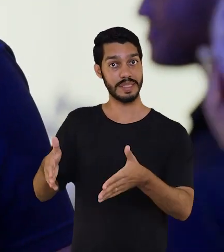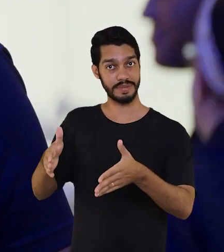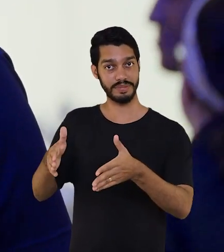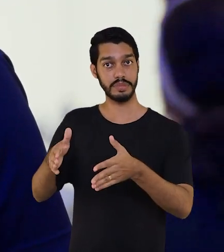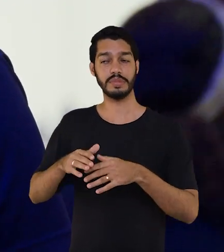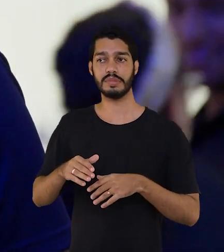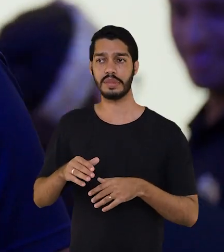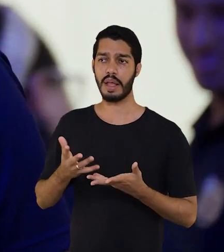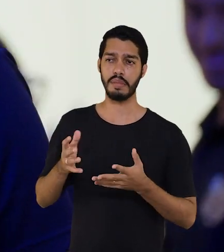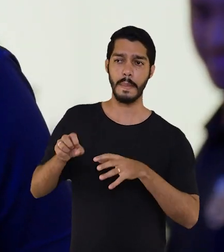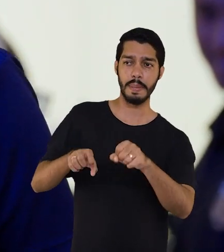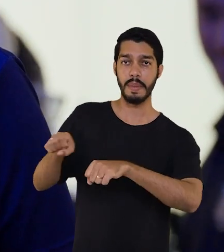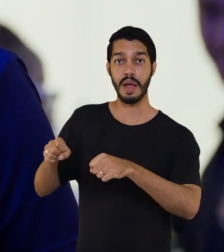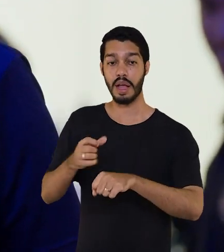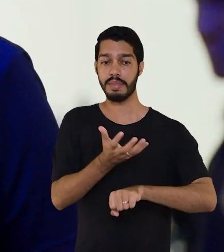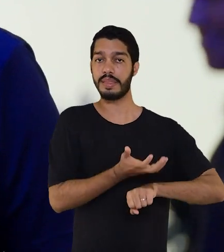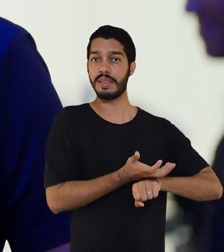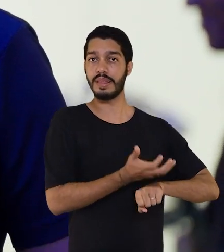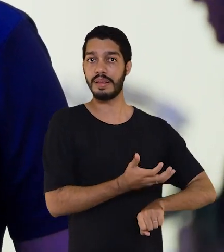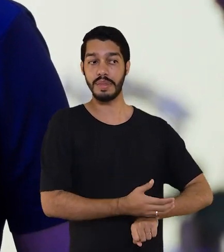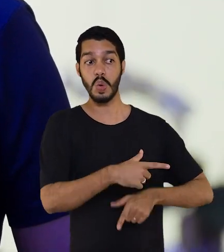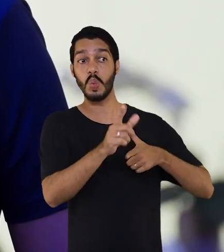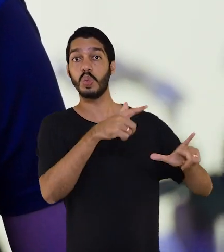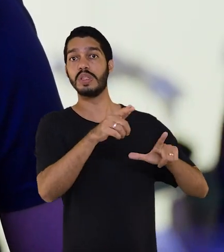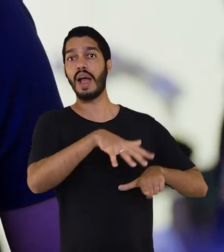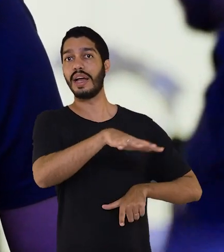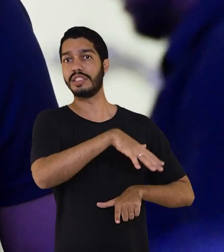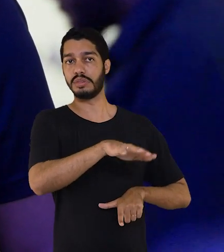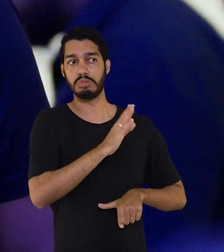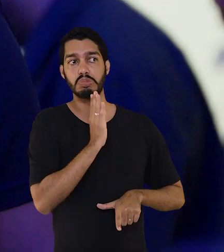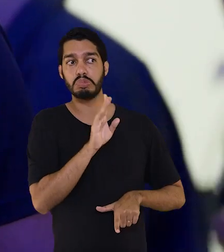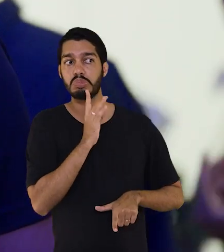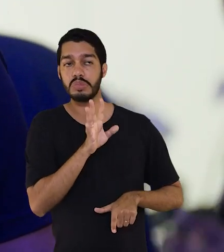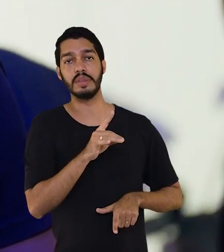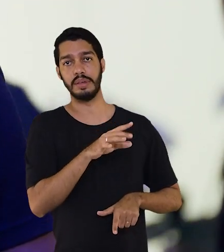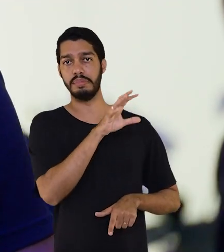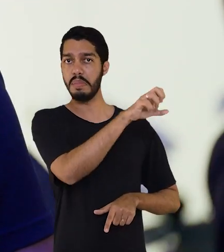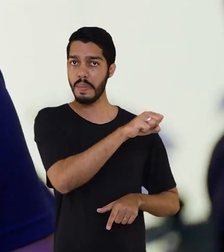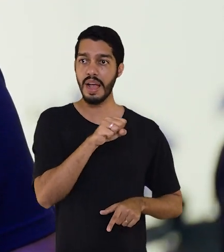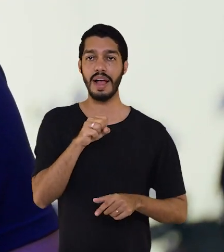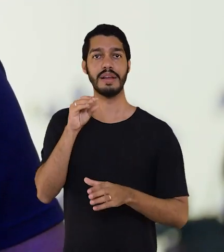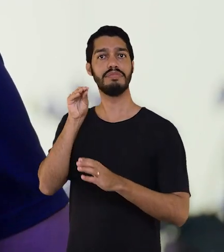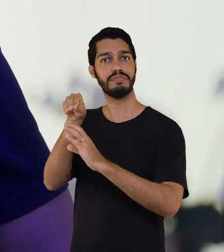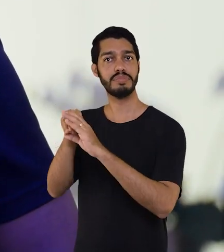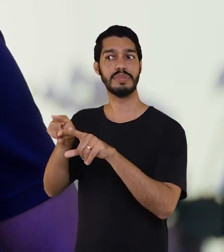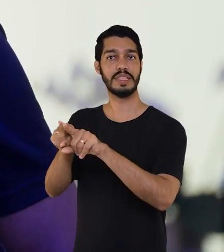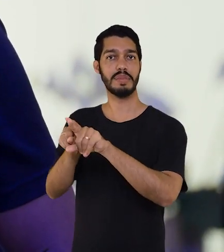específico, pegar disciplinas de qualquer outra área para justamente